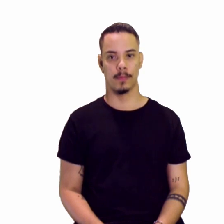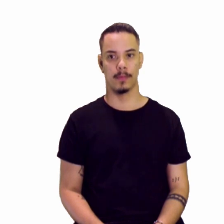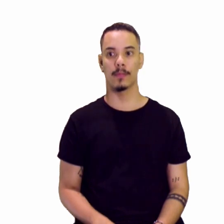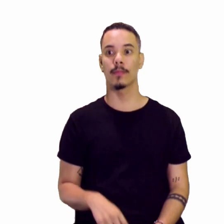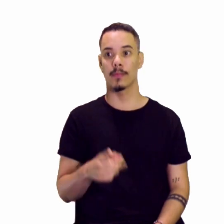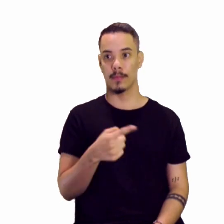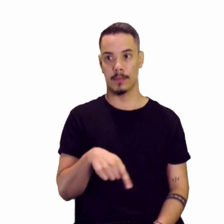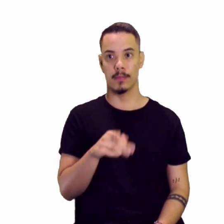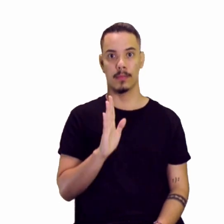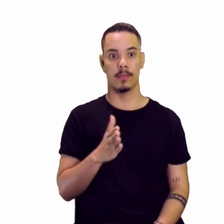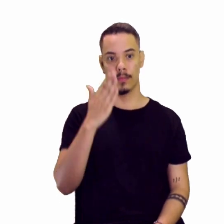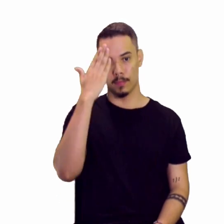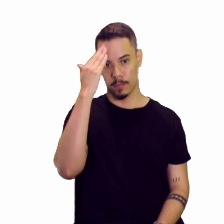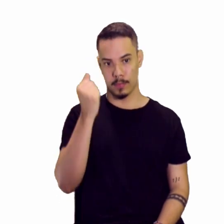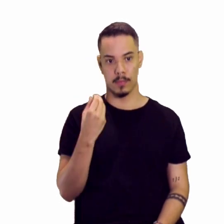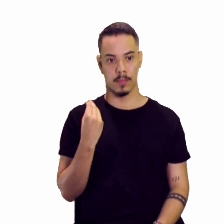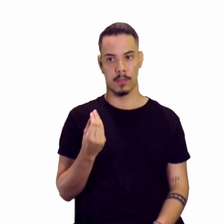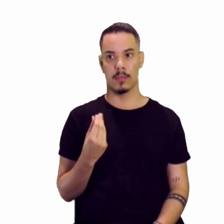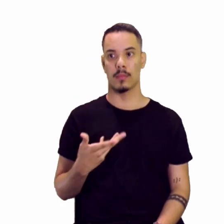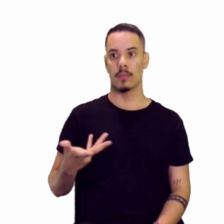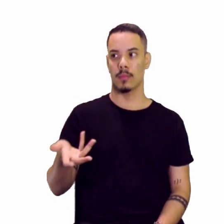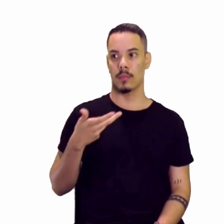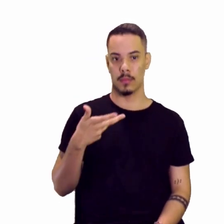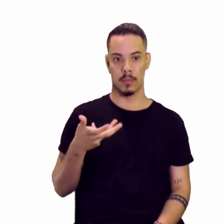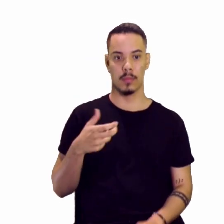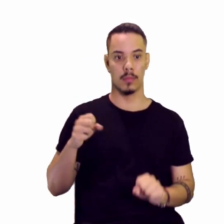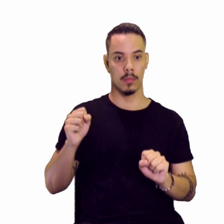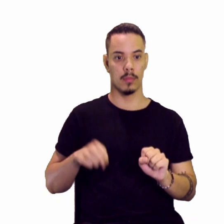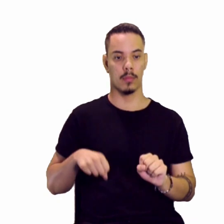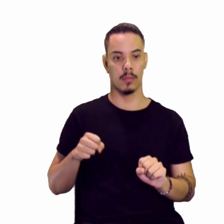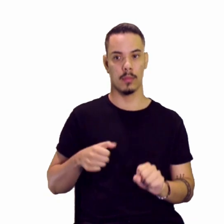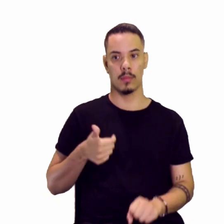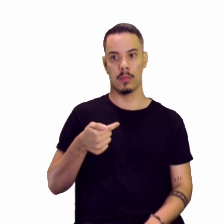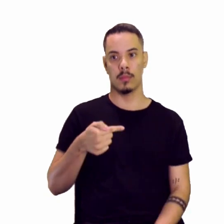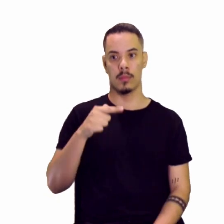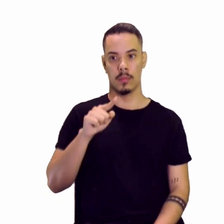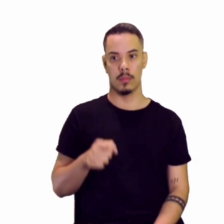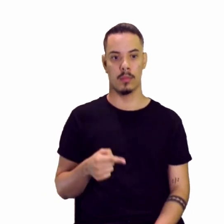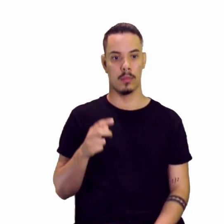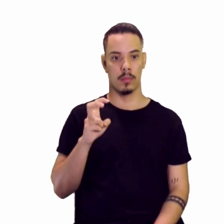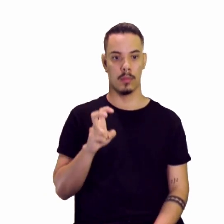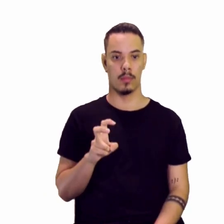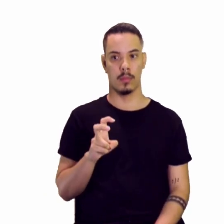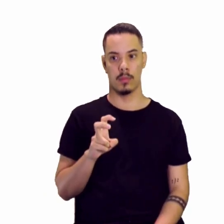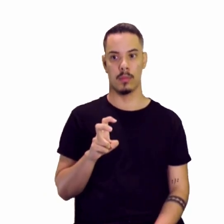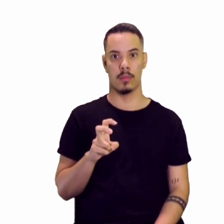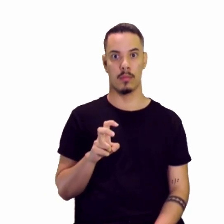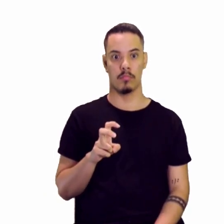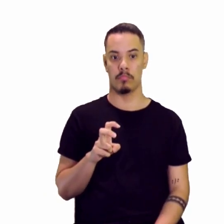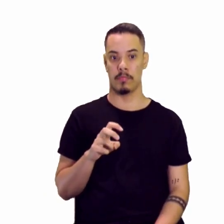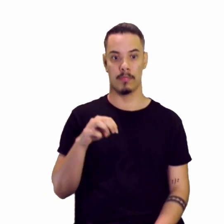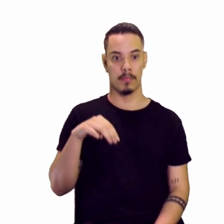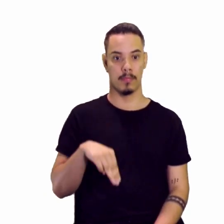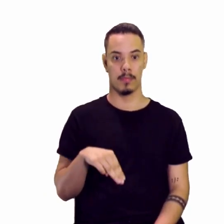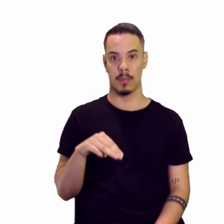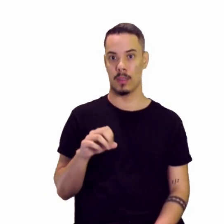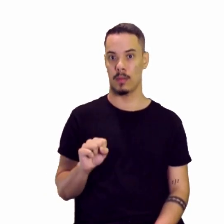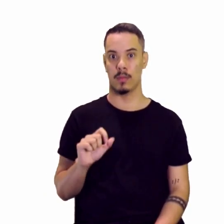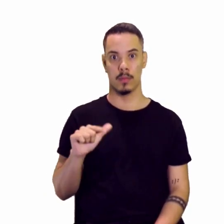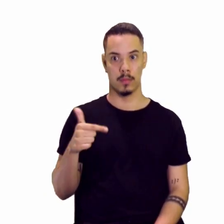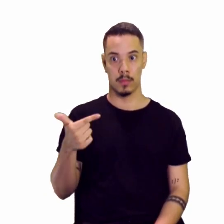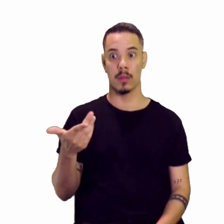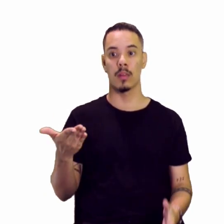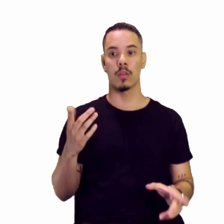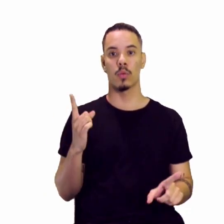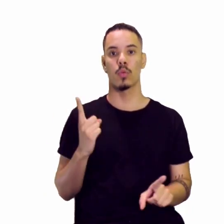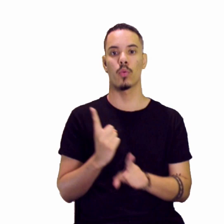né? Isso. Então, a aceleração da motoca foi de 7,5 metros por segundo ao quadrado, não é isso? Agora eu